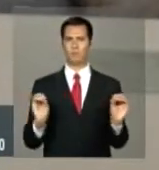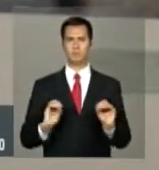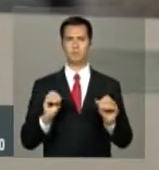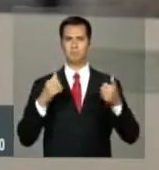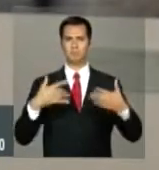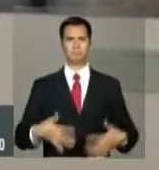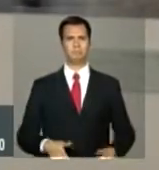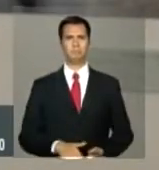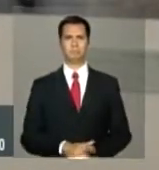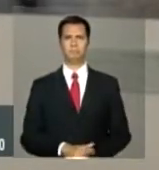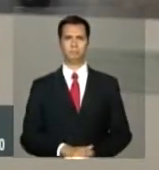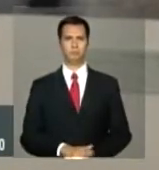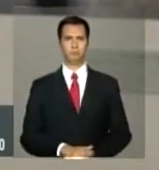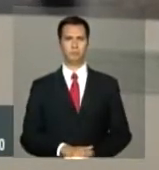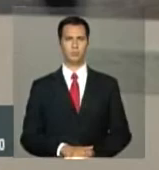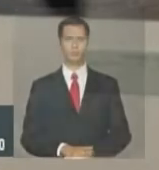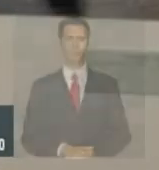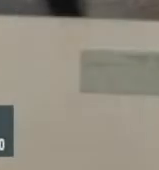Presidente, hoje de manhã